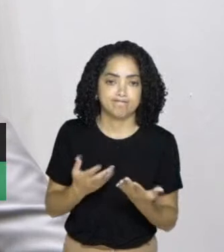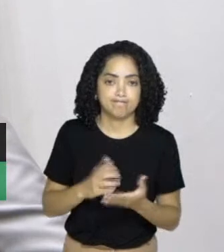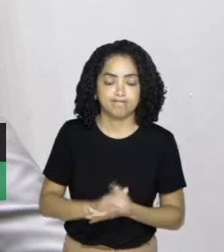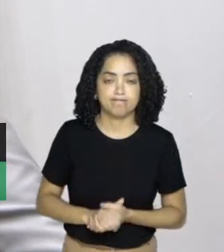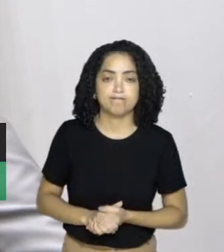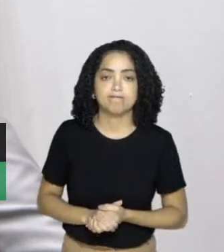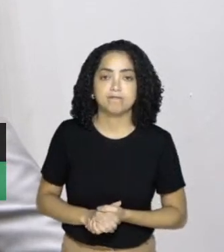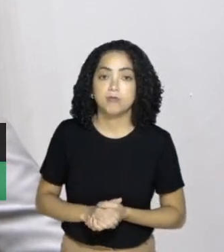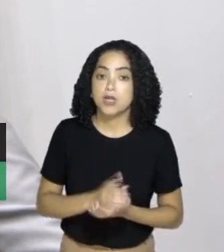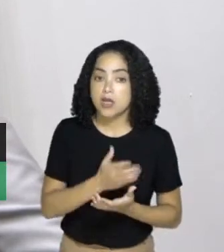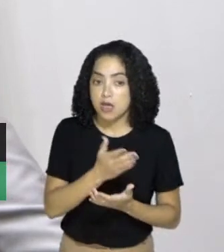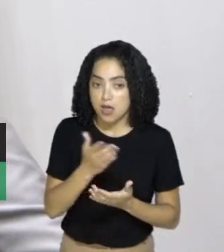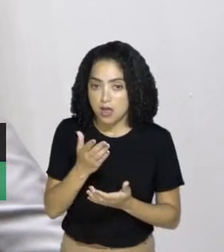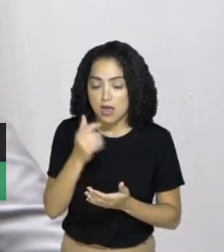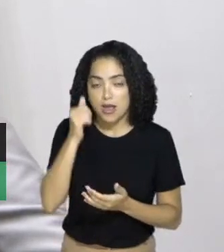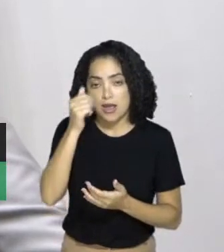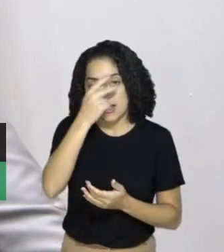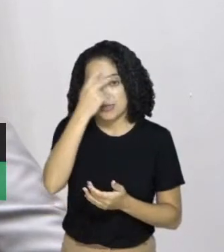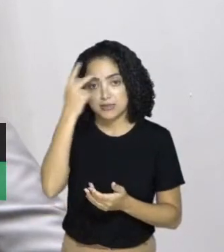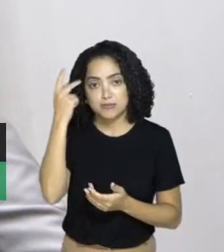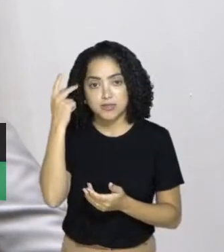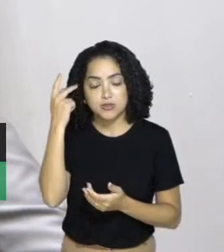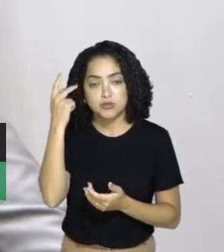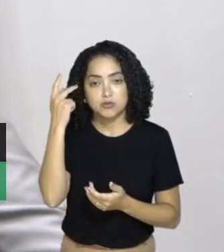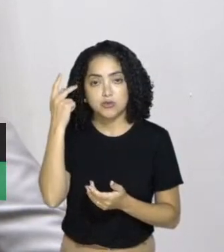E as pessoas que fazem esse ato,